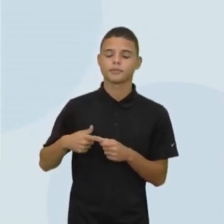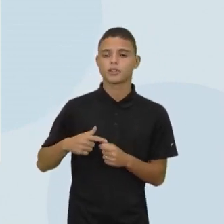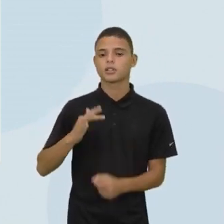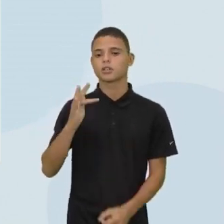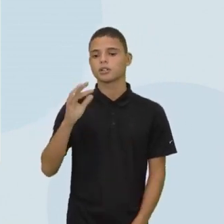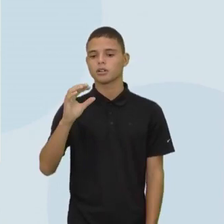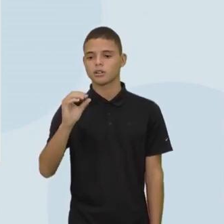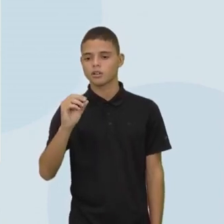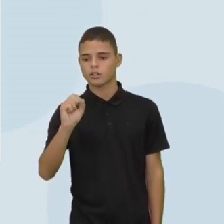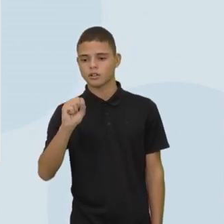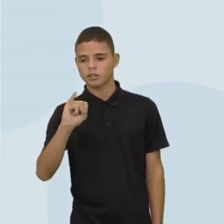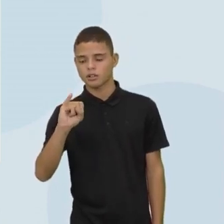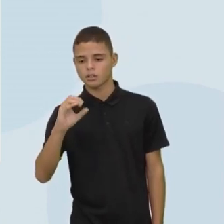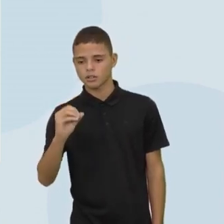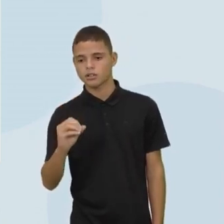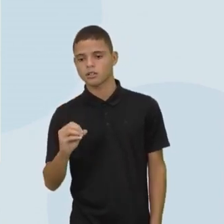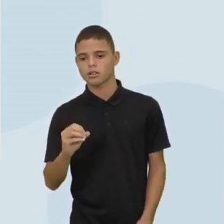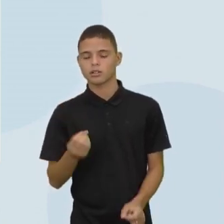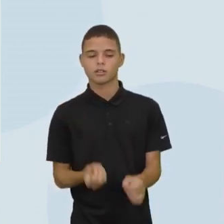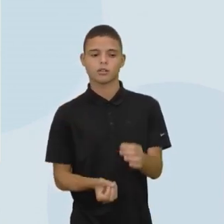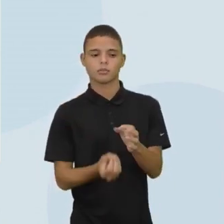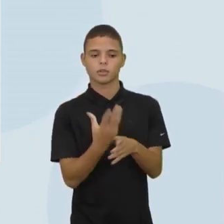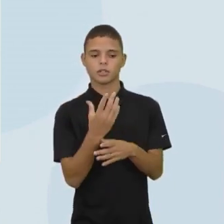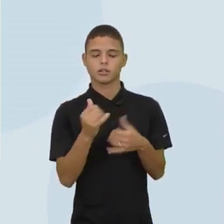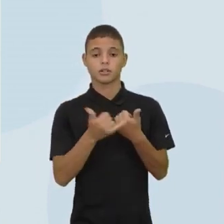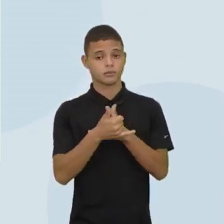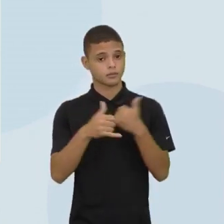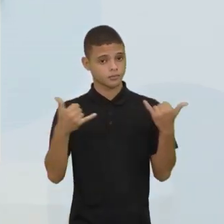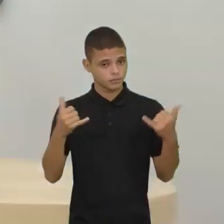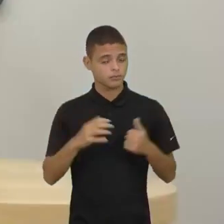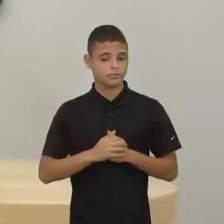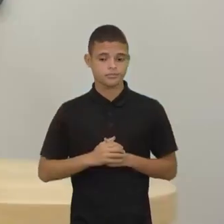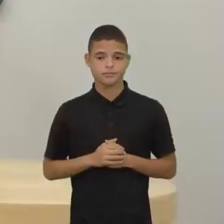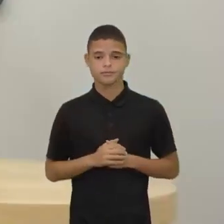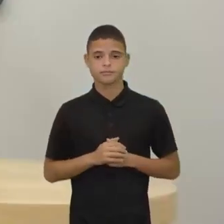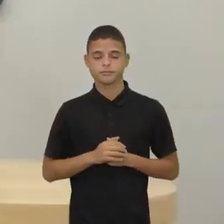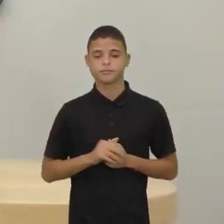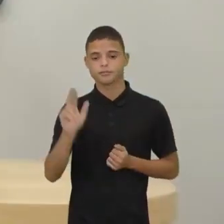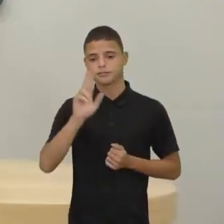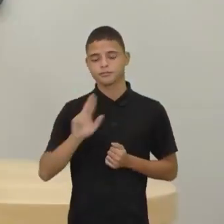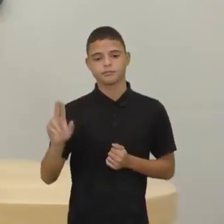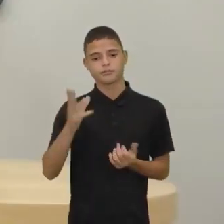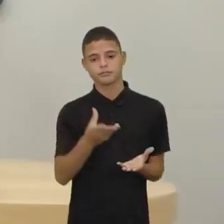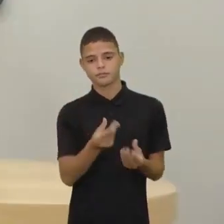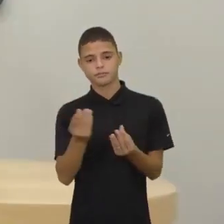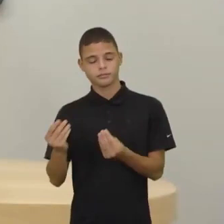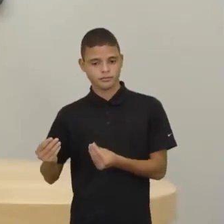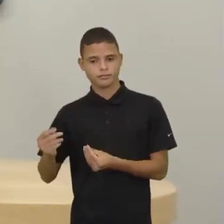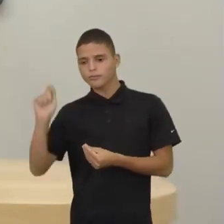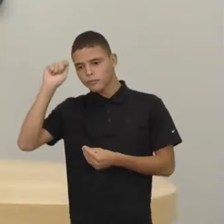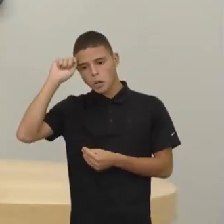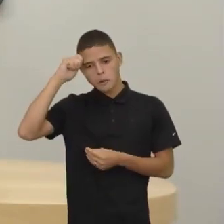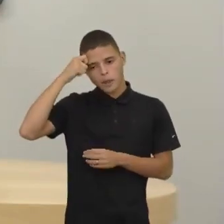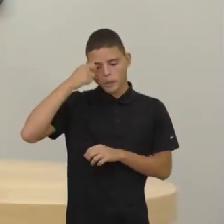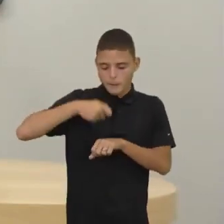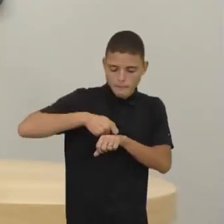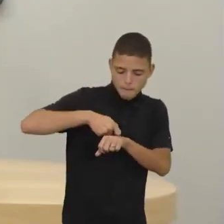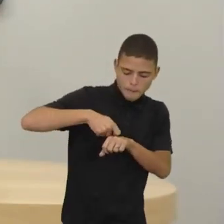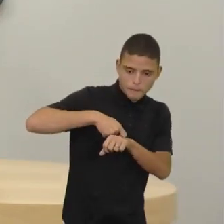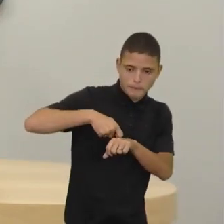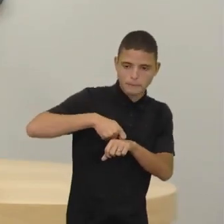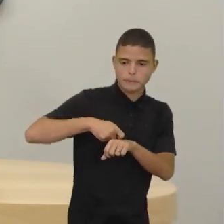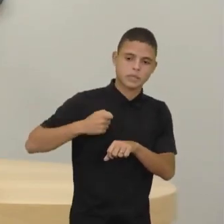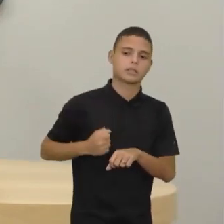gerar energia. Então a sua matriz energética aí vem principalmente do carvão mineral e do gás natural, porque eles são um dos